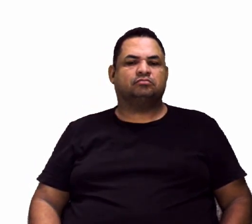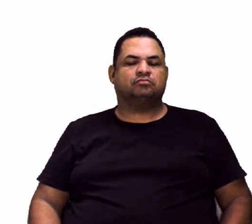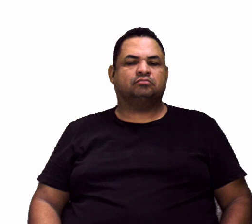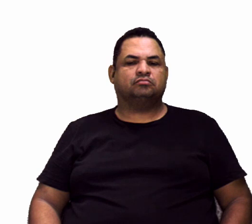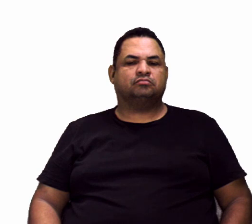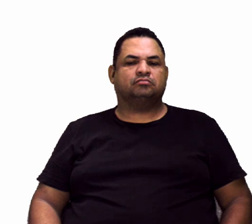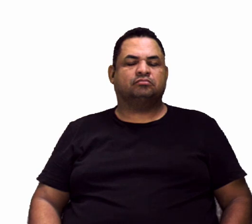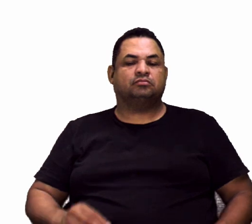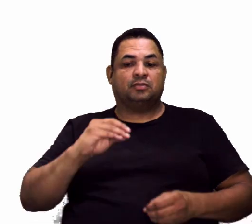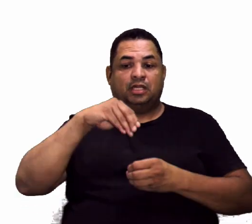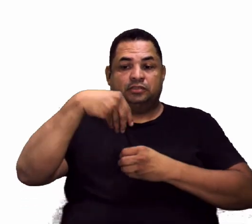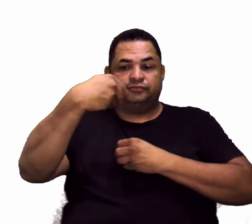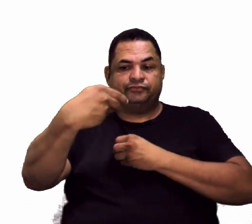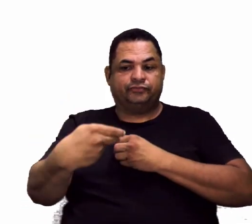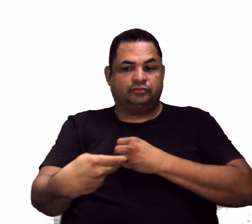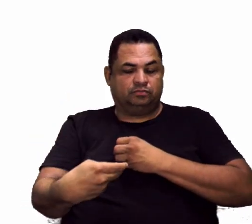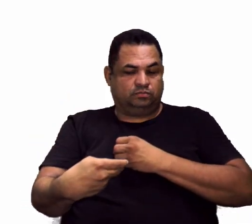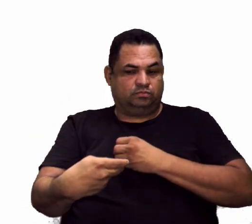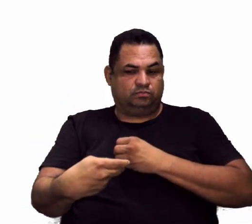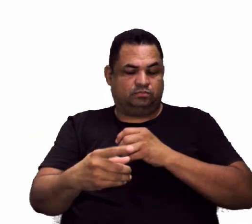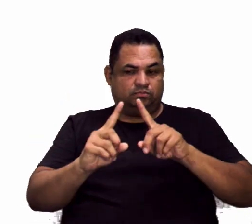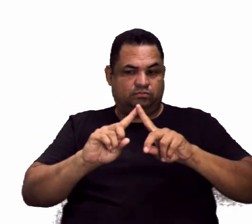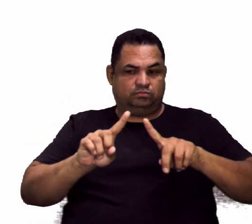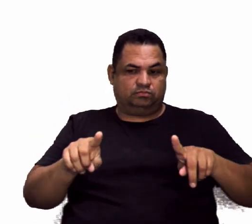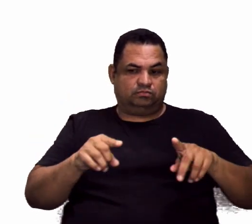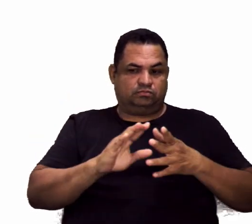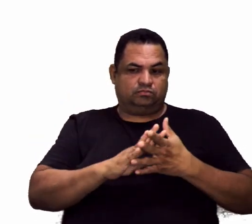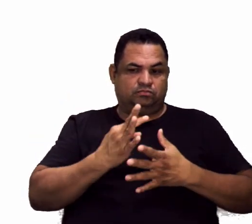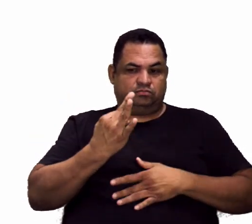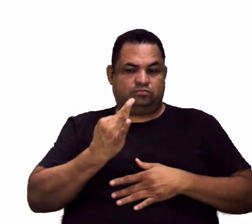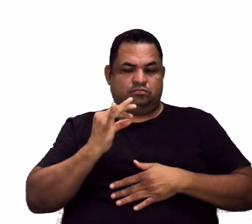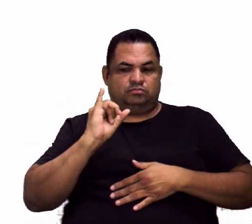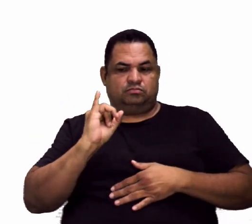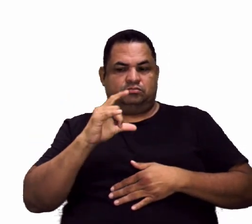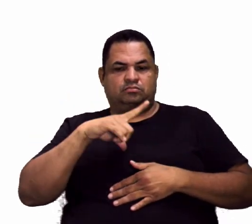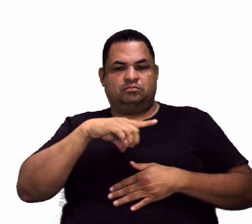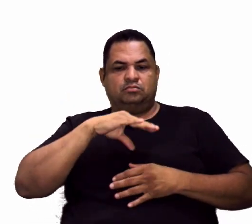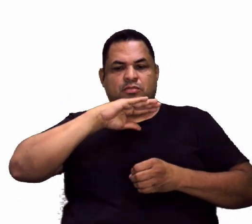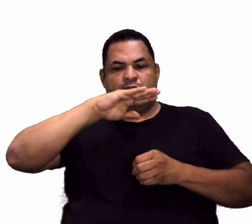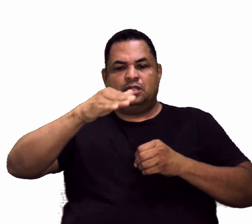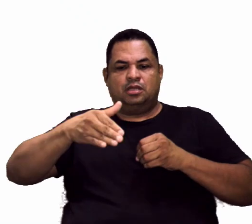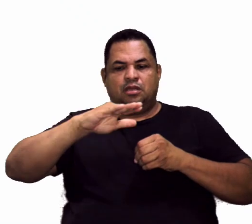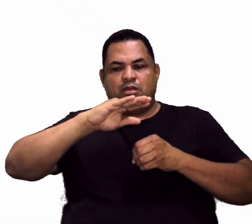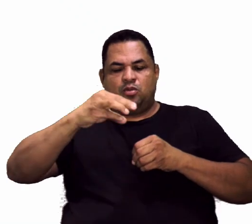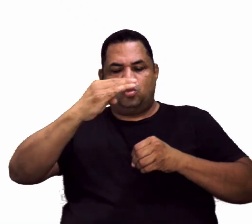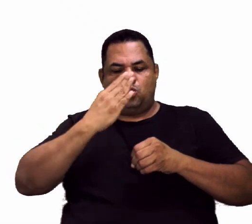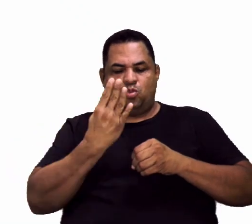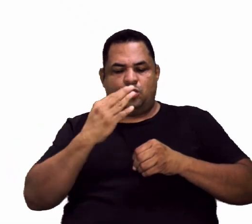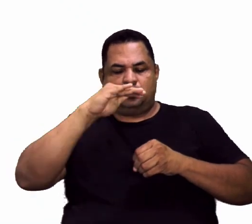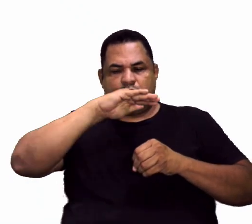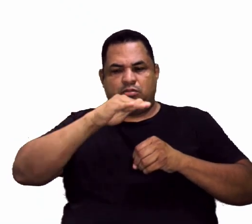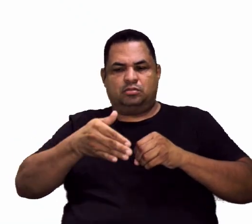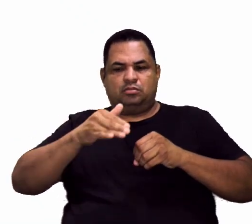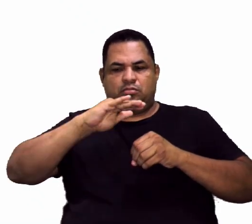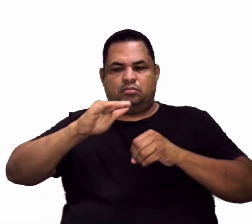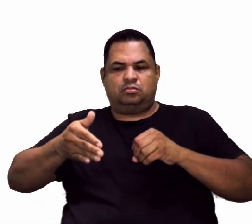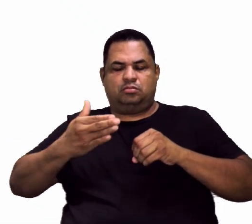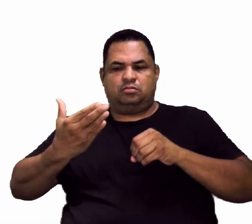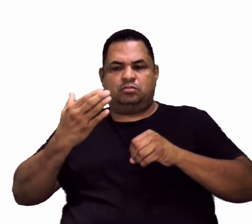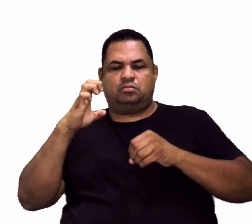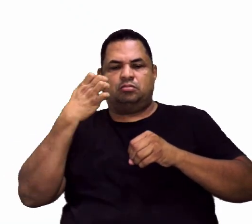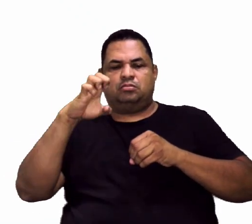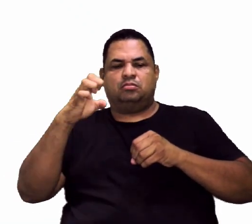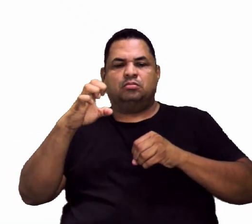mais externa, não é isso? Porém, o titânio ele tem 4 camadas eletrônicas, 4 níveis, que